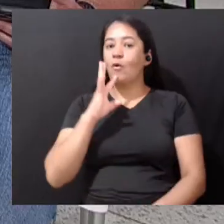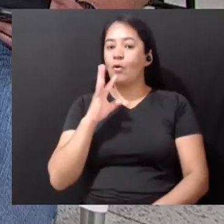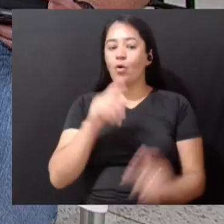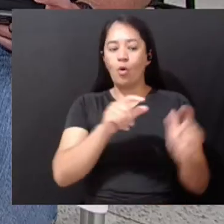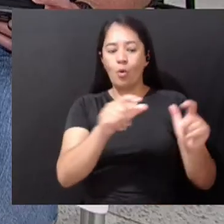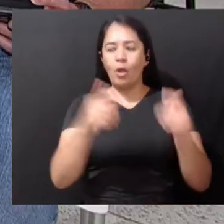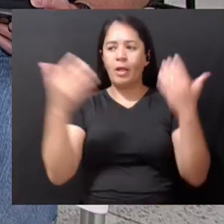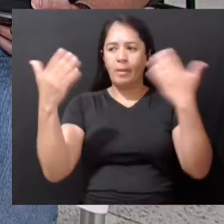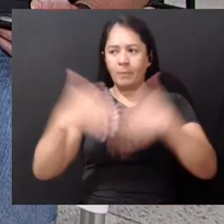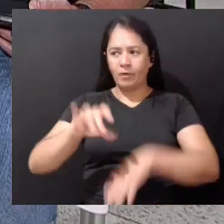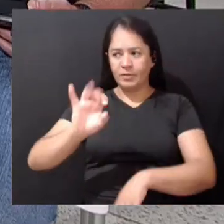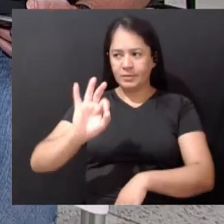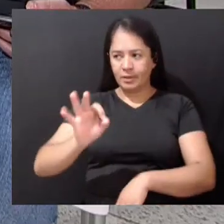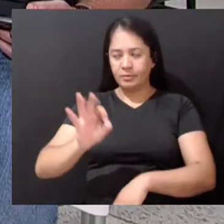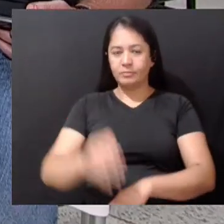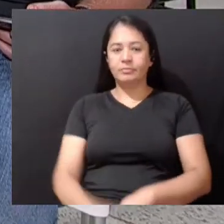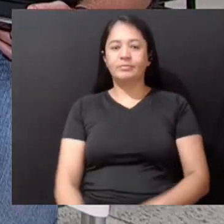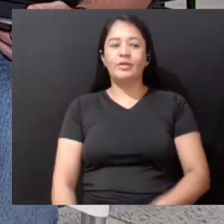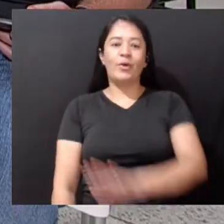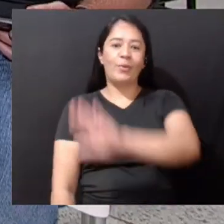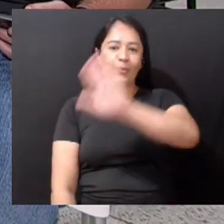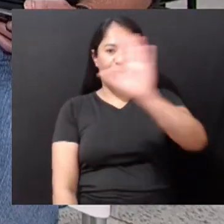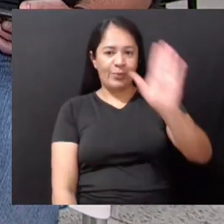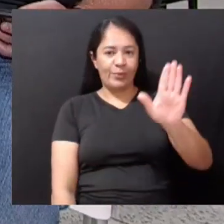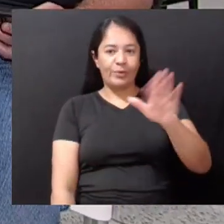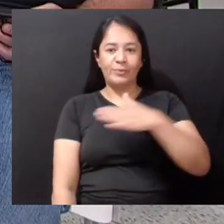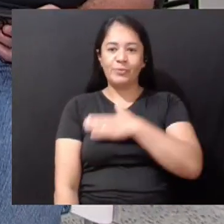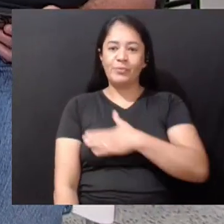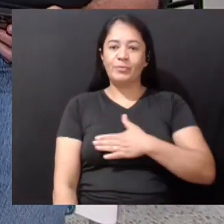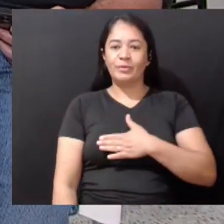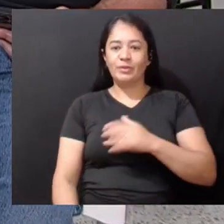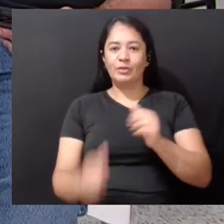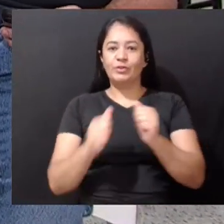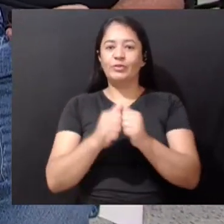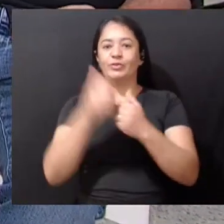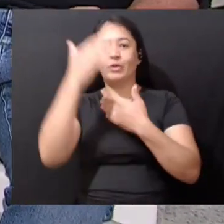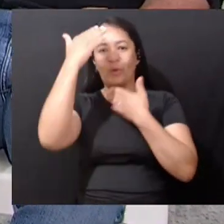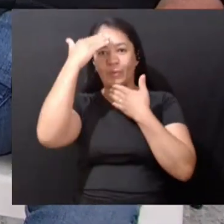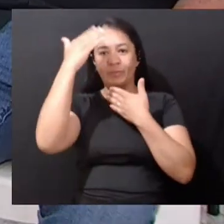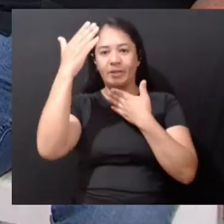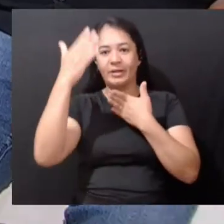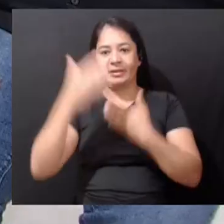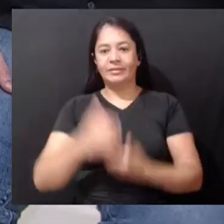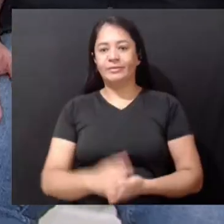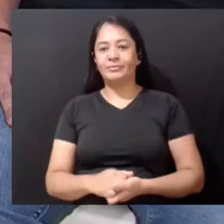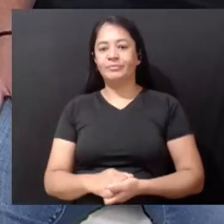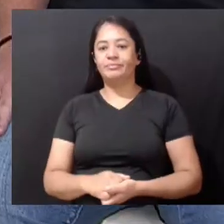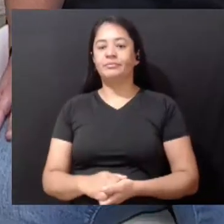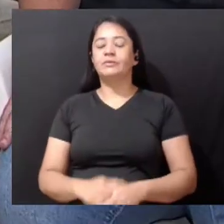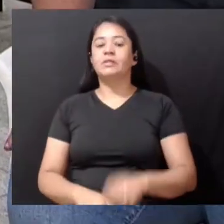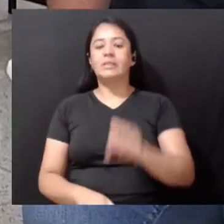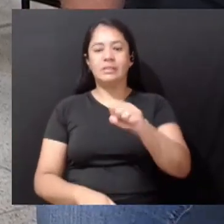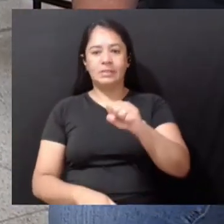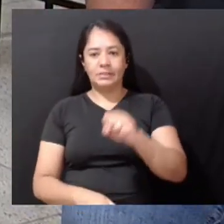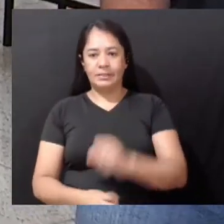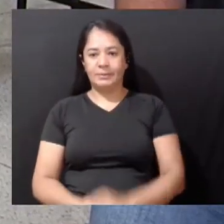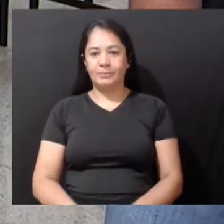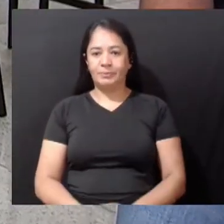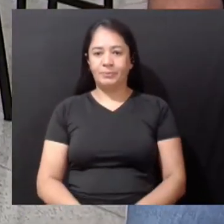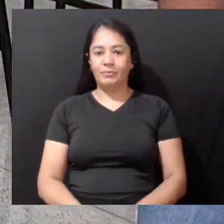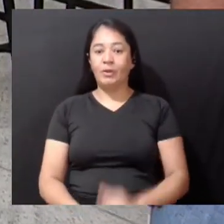Oi, Rafael. É um prazer estar aqui, obrigada. Sim, acho que o primeiro passo